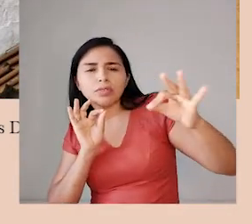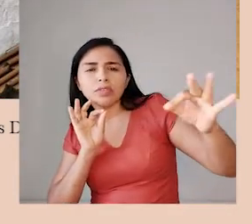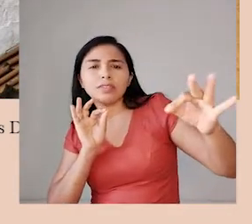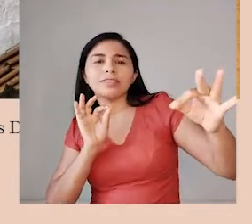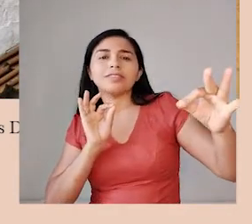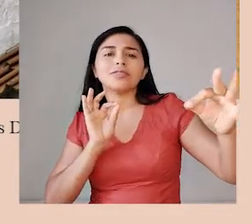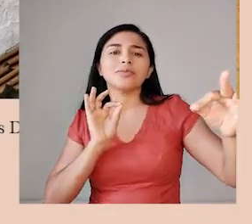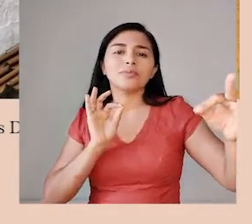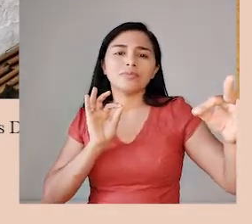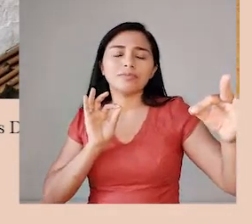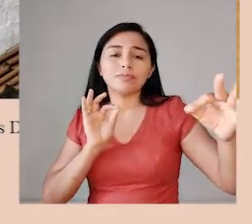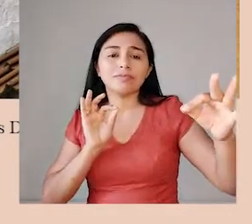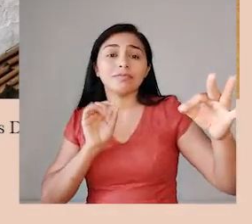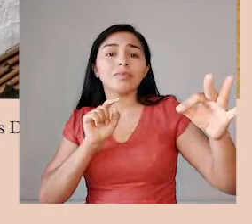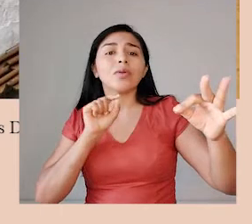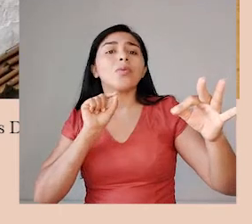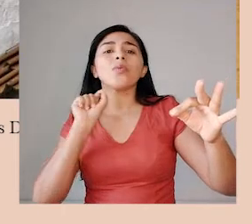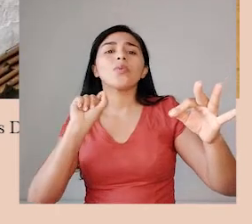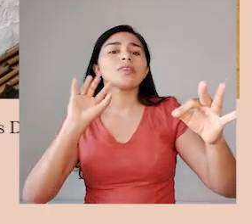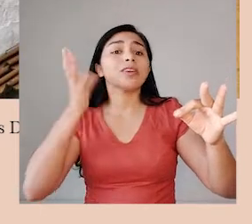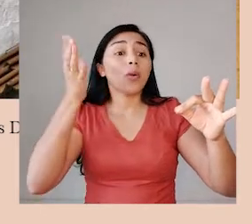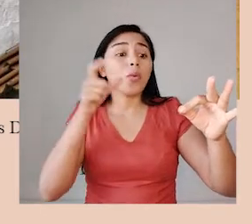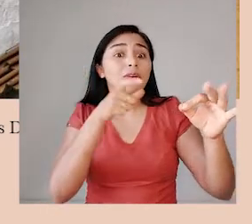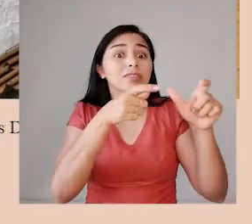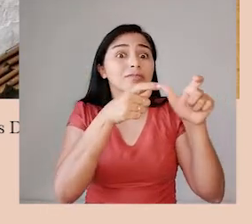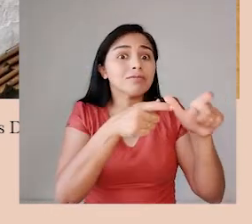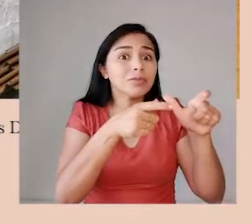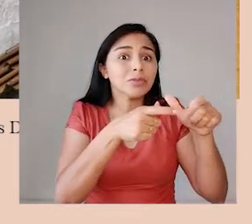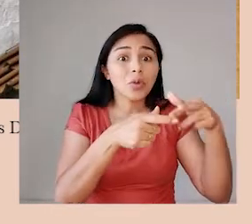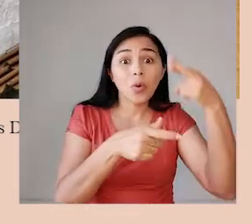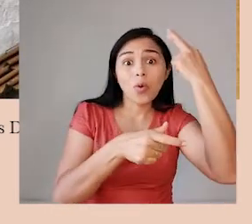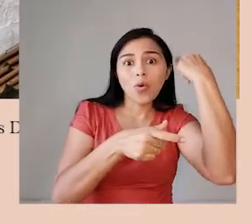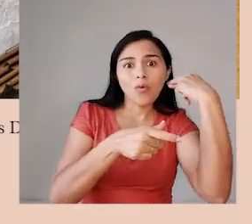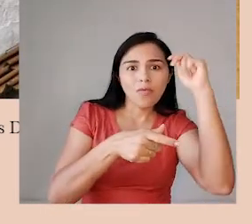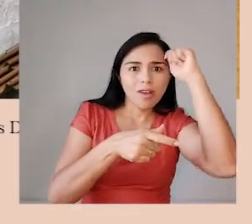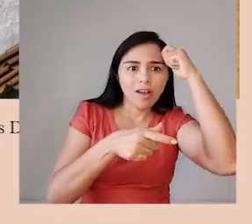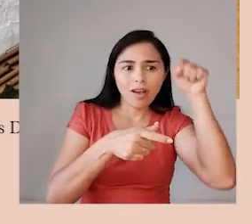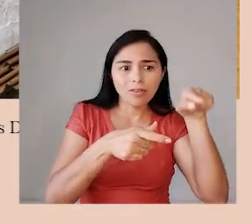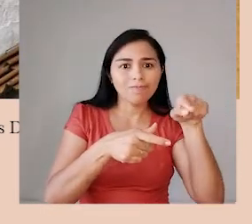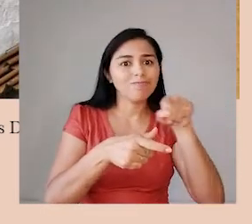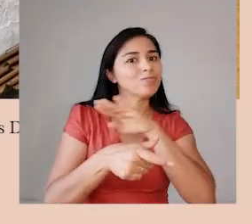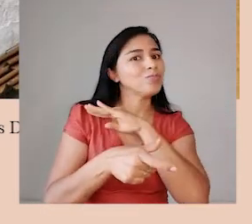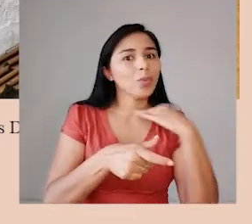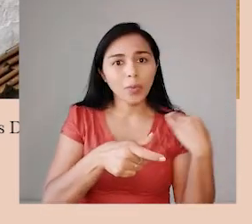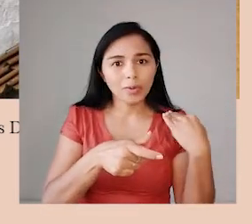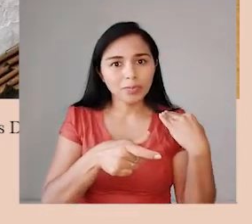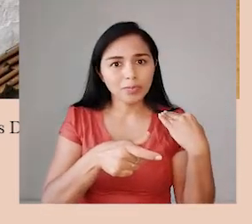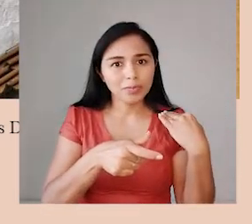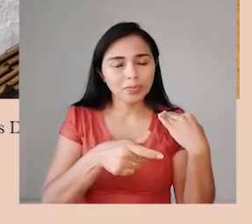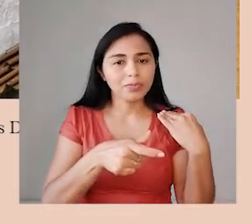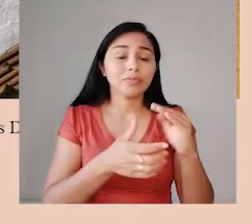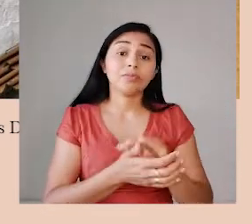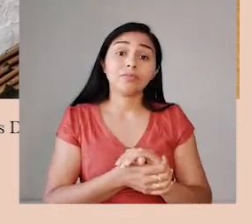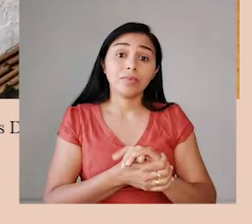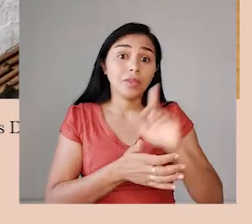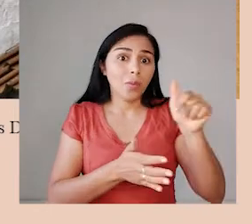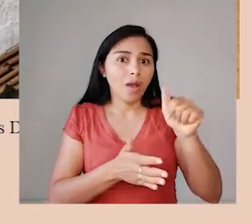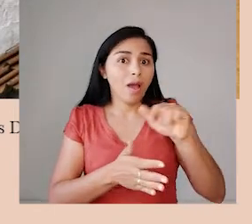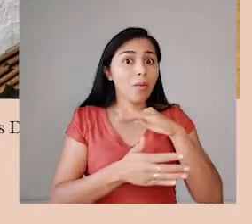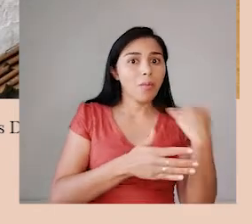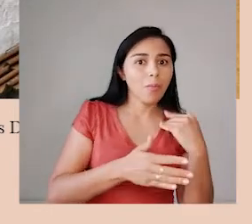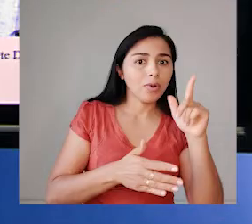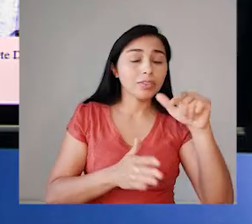fizeram com essa ovelha negra? Fuzilaram. E o fuzilamento é sempre um símbolo de calar,